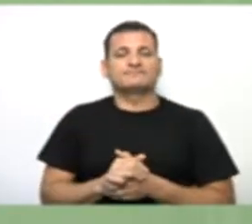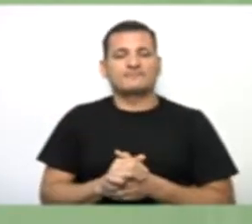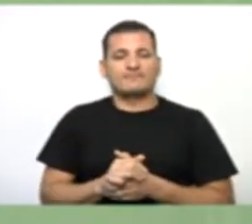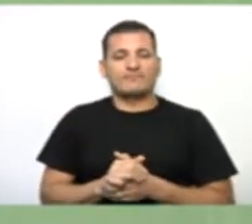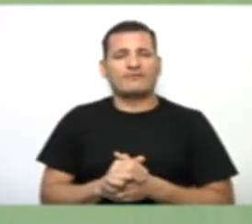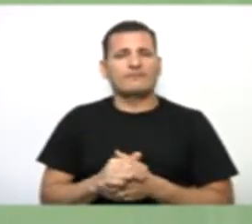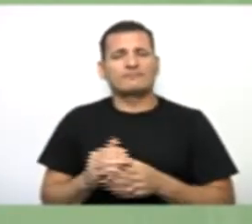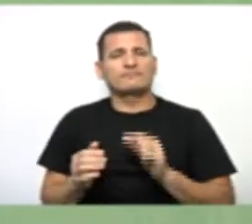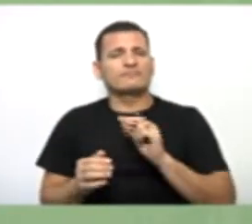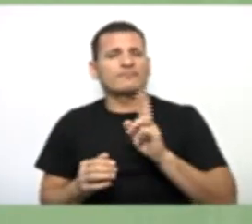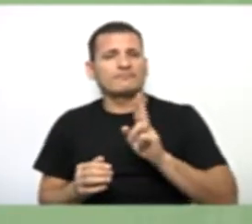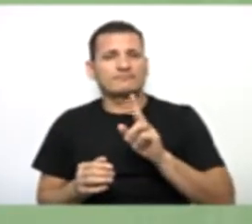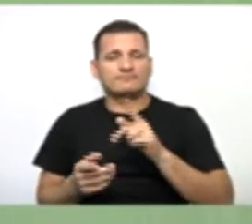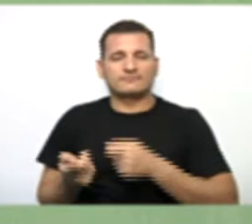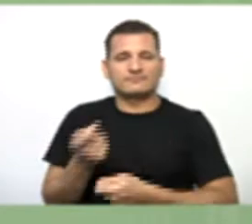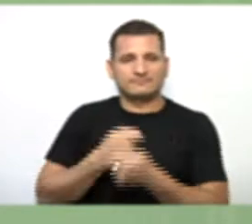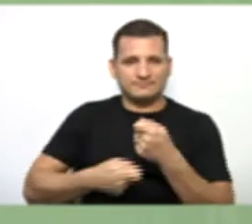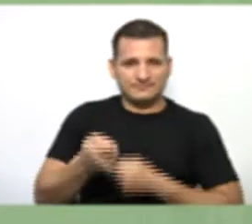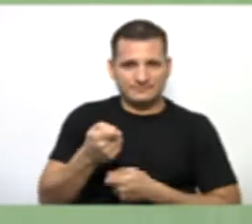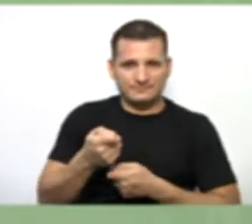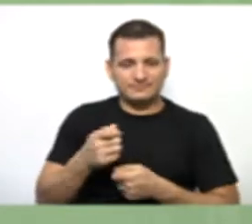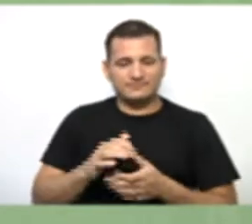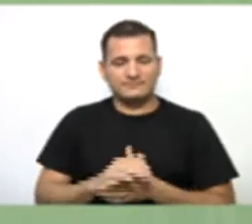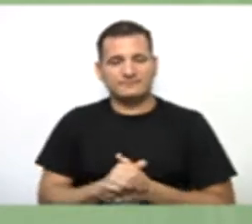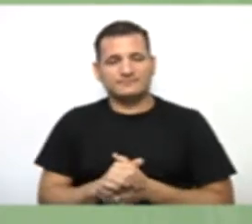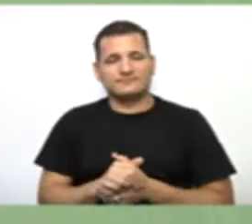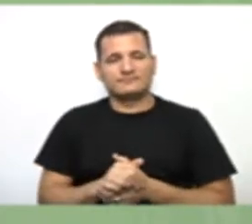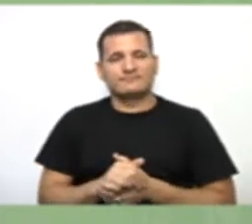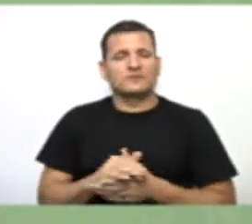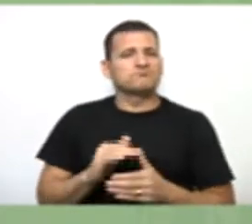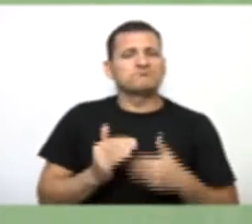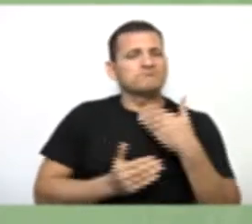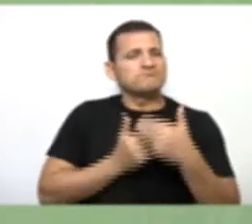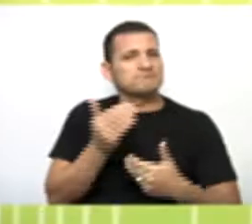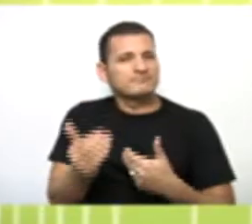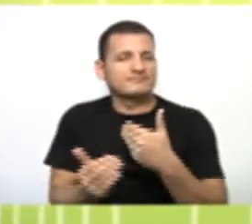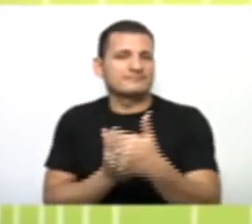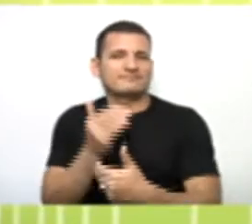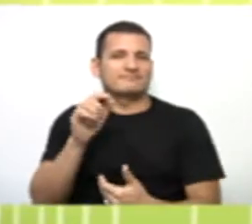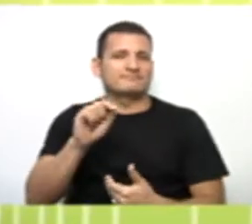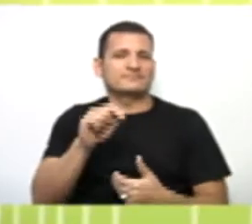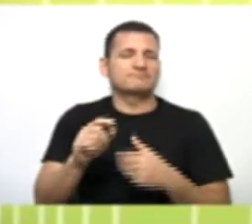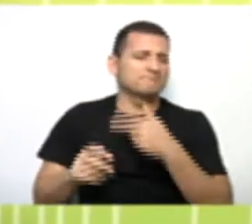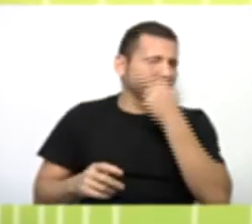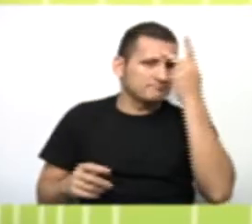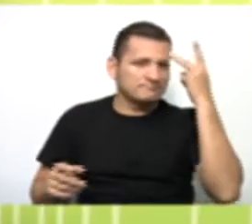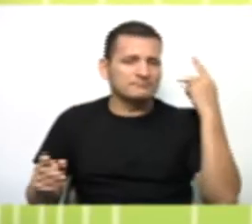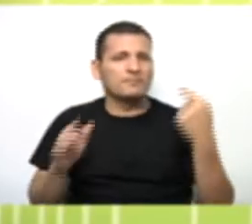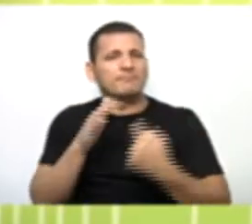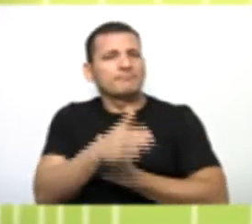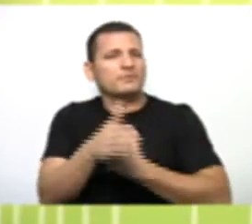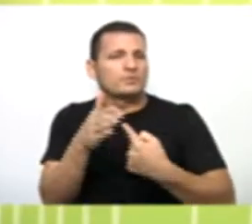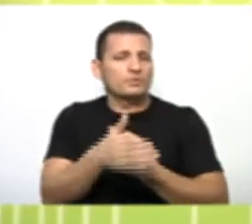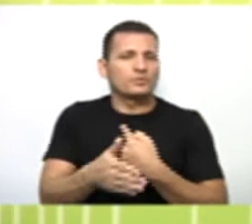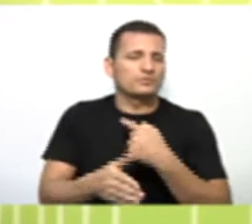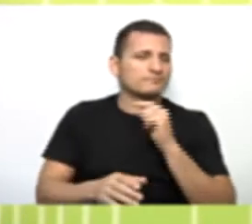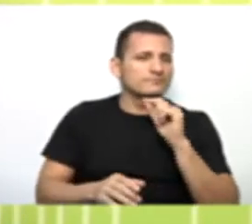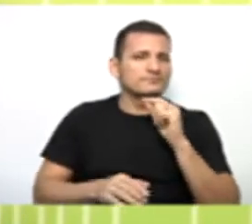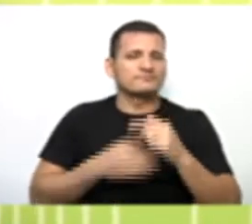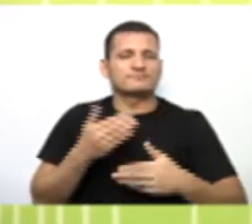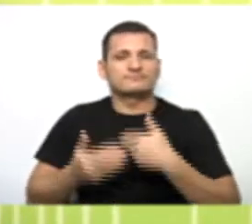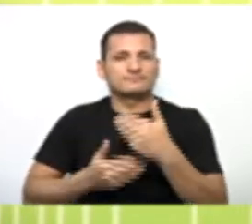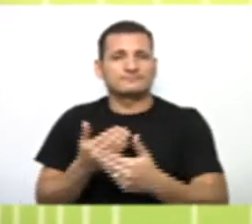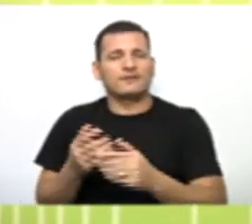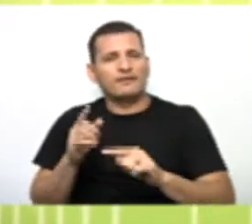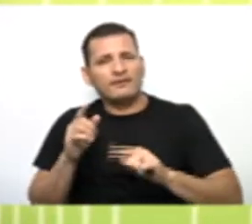acontecendo. Ela quem? A negociação. E o que é um processo? As pessoas ficam perguntando, professor, o que é processo? Processo é aquilo